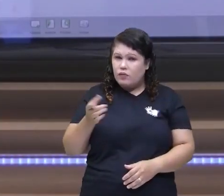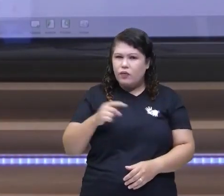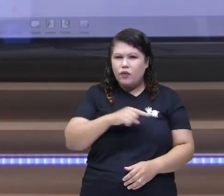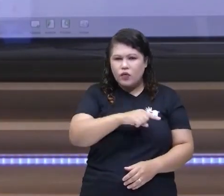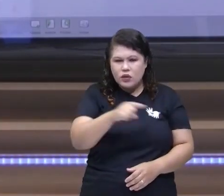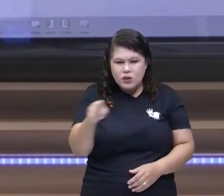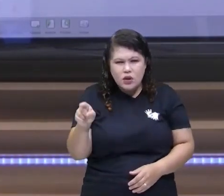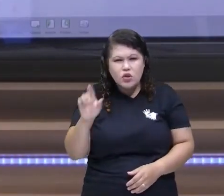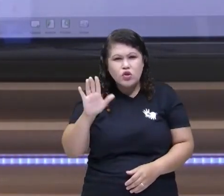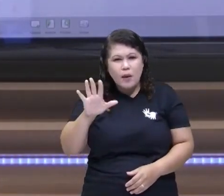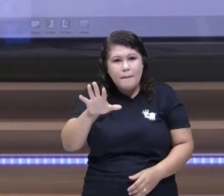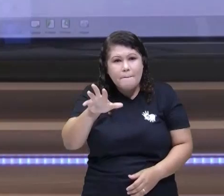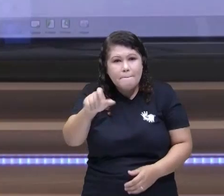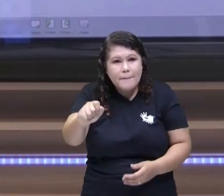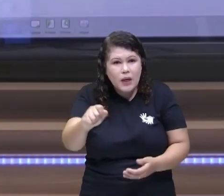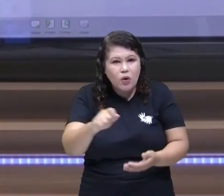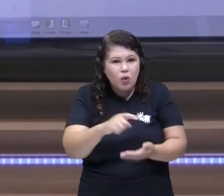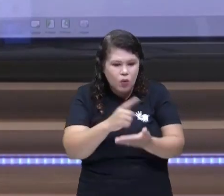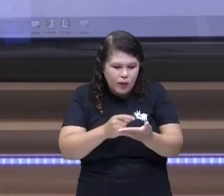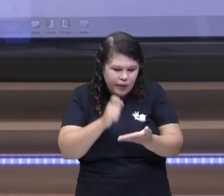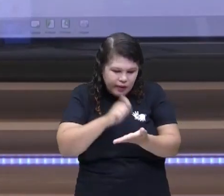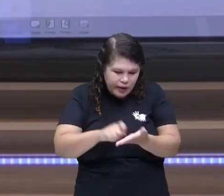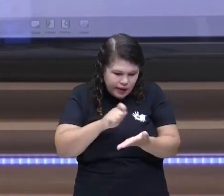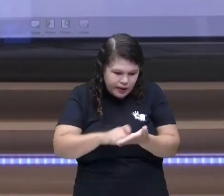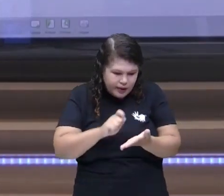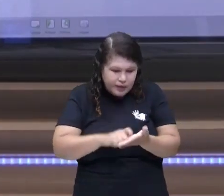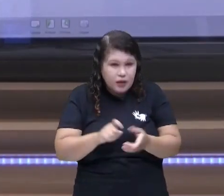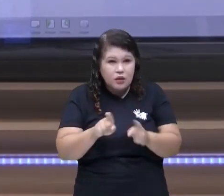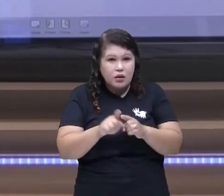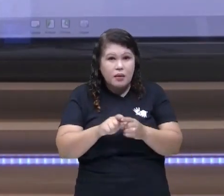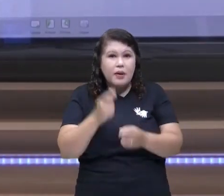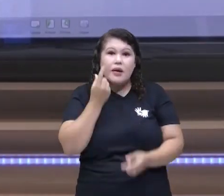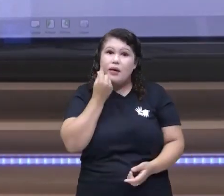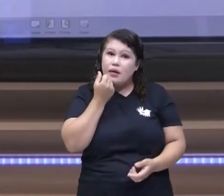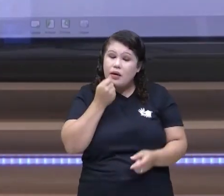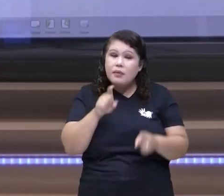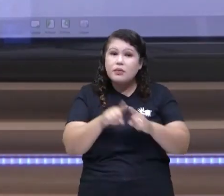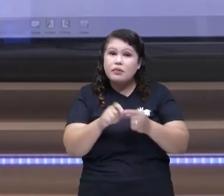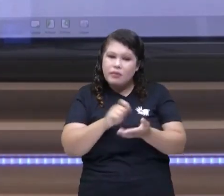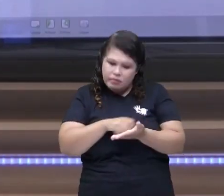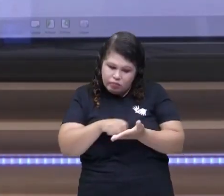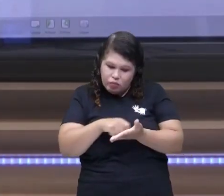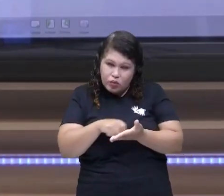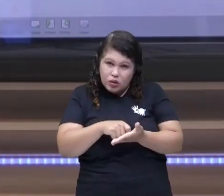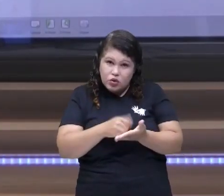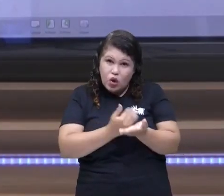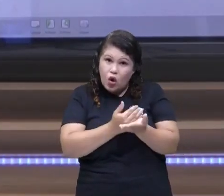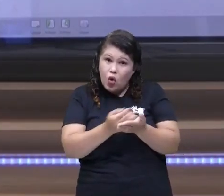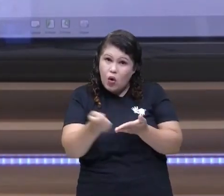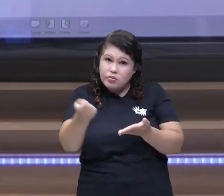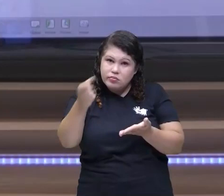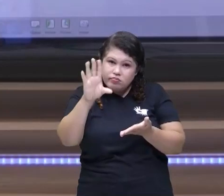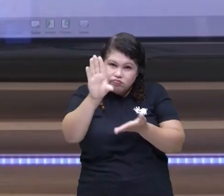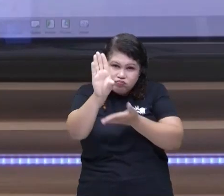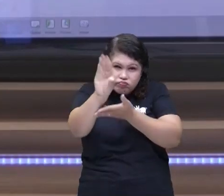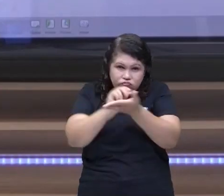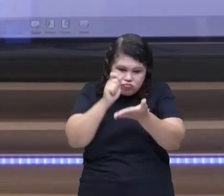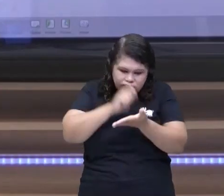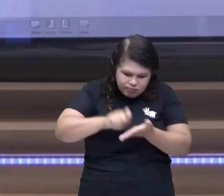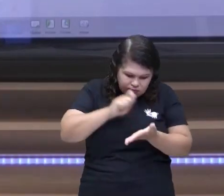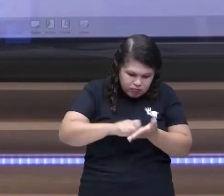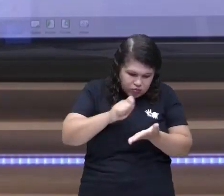pegaram caderno, já pegaram lápis e a borracha para começar a escrever os nossos desafios de hoje e a começar